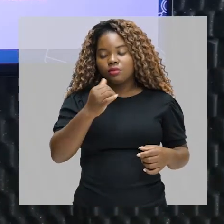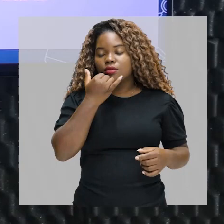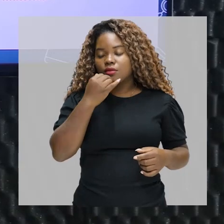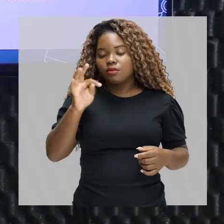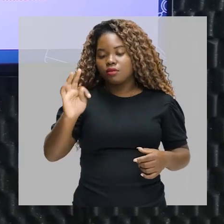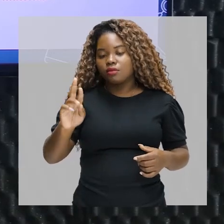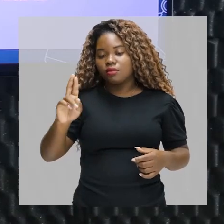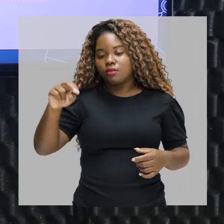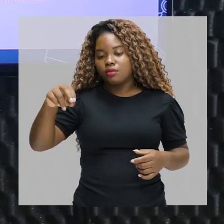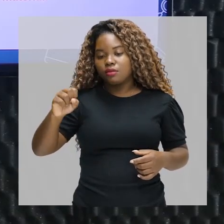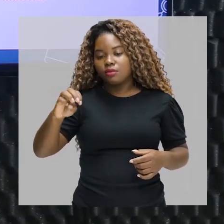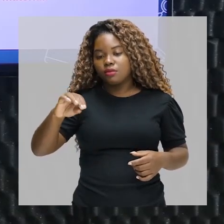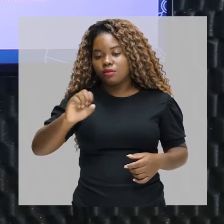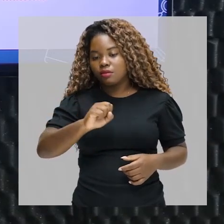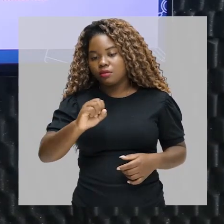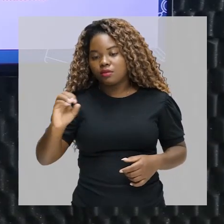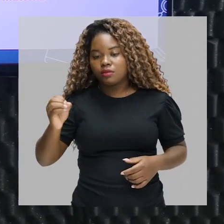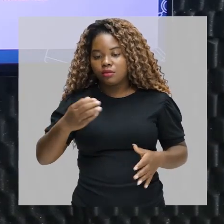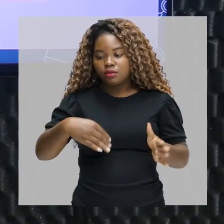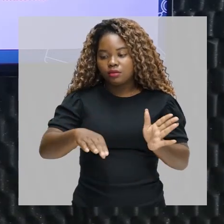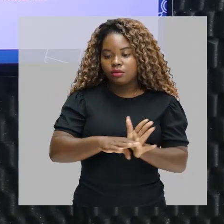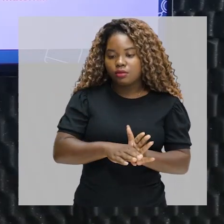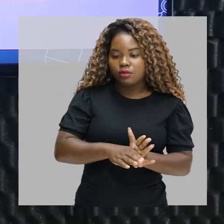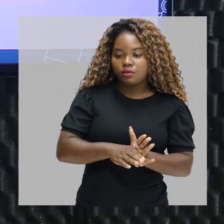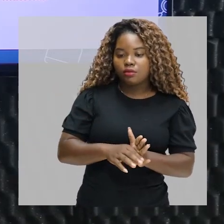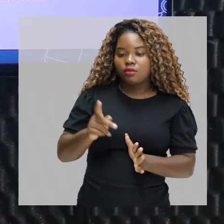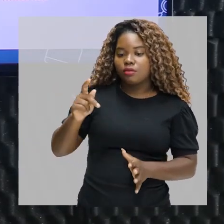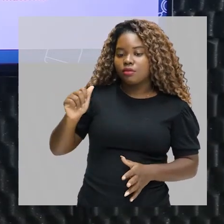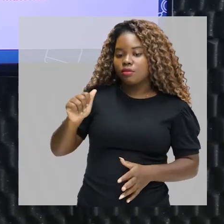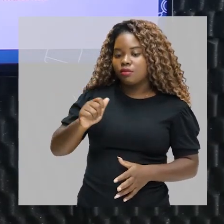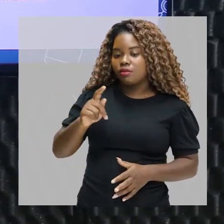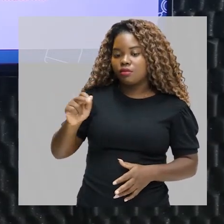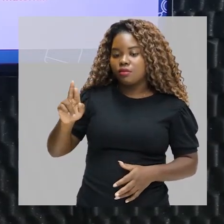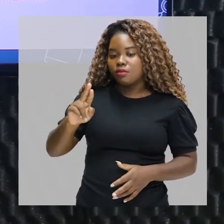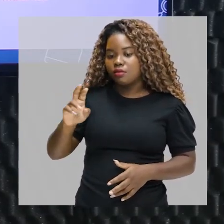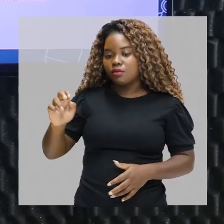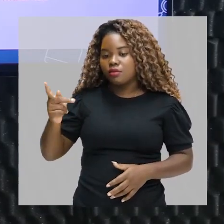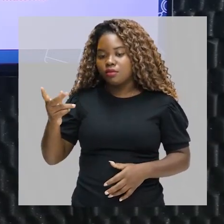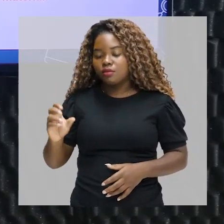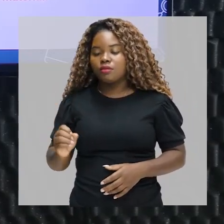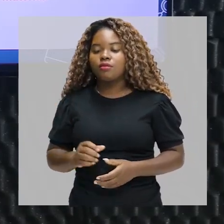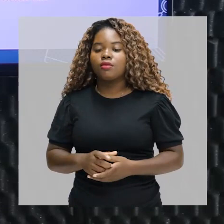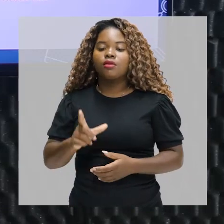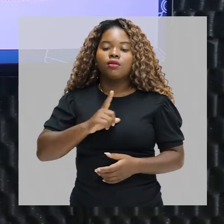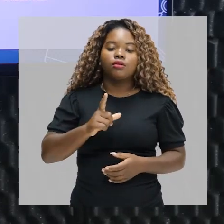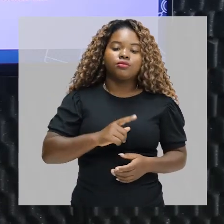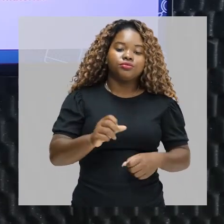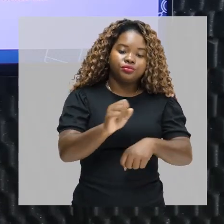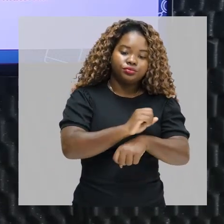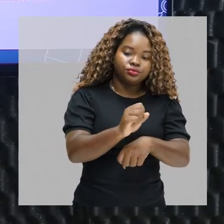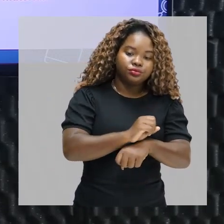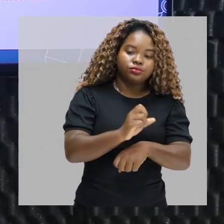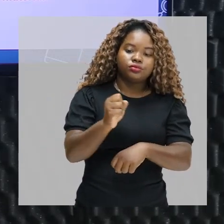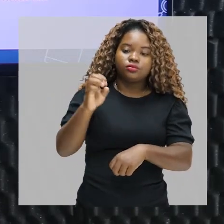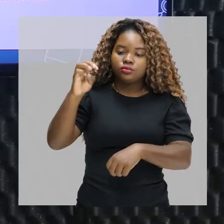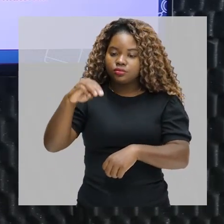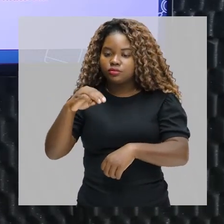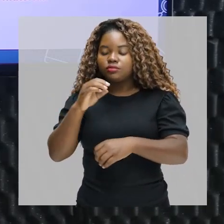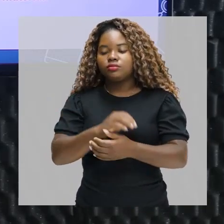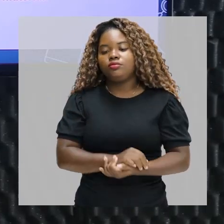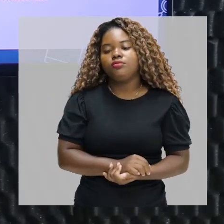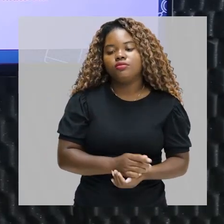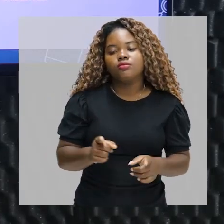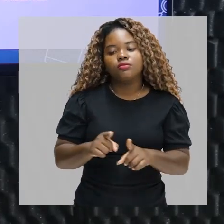receptor. Ok? Então, o som do carro, o som que vocês têm em casa,